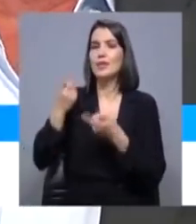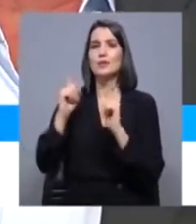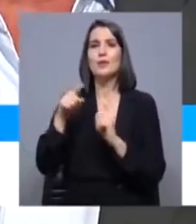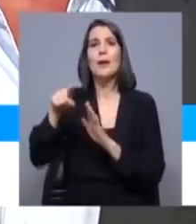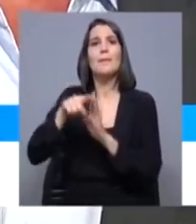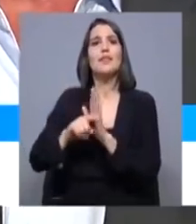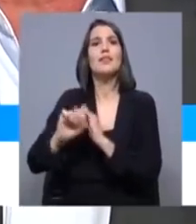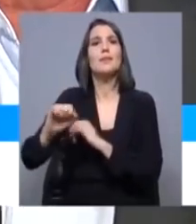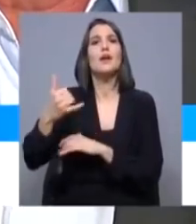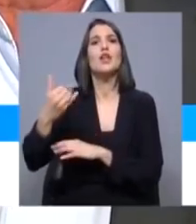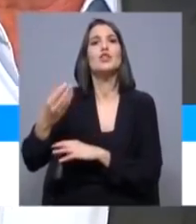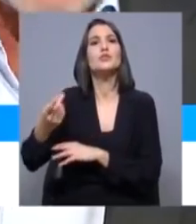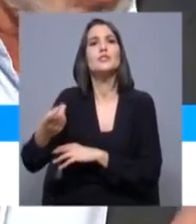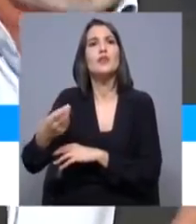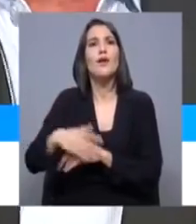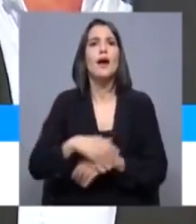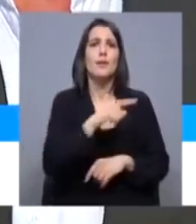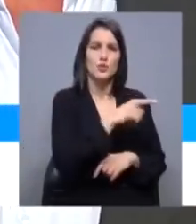19